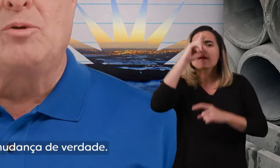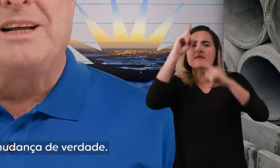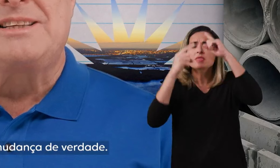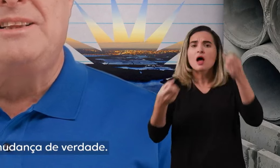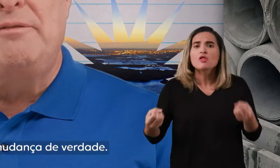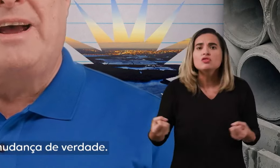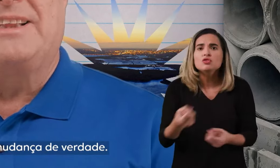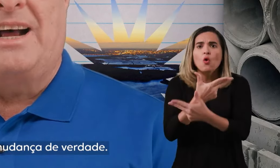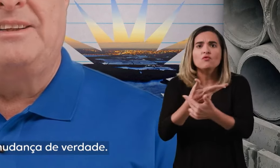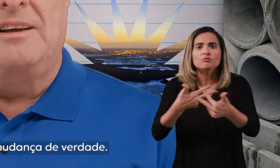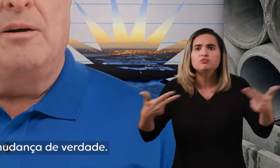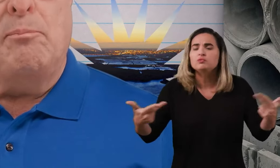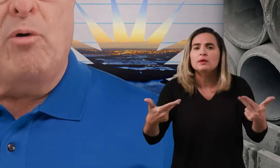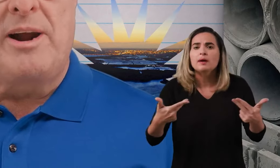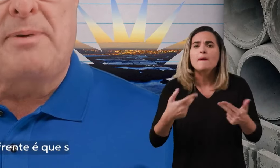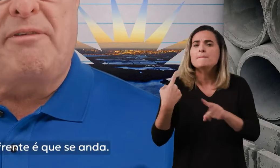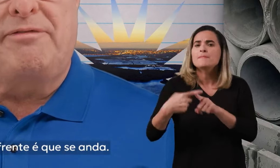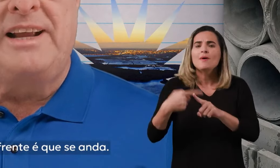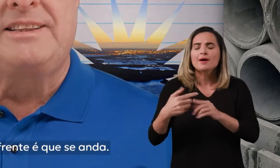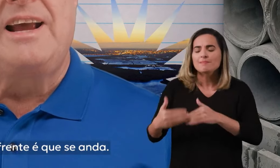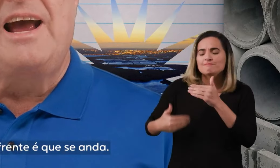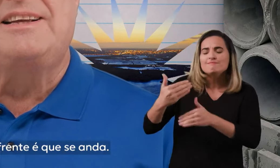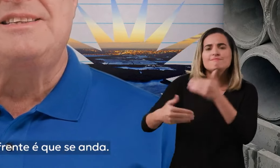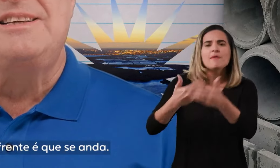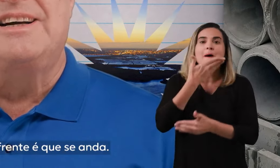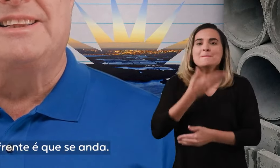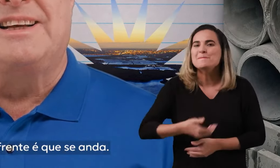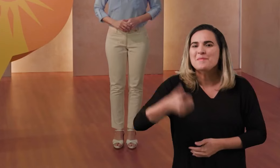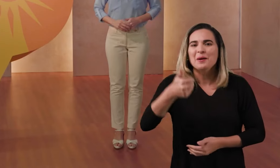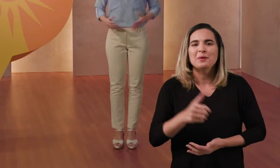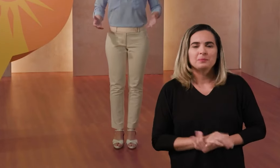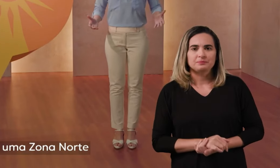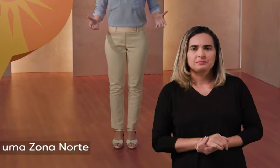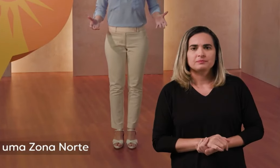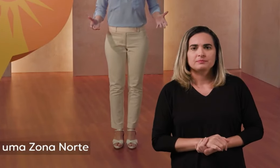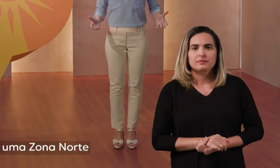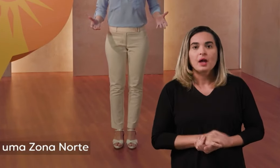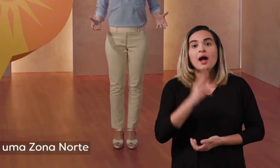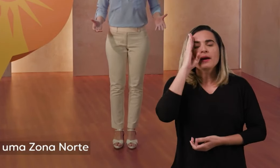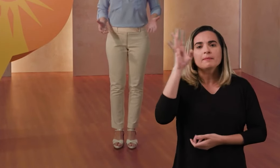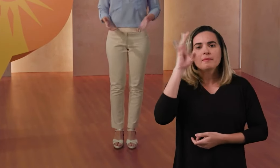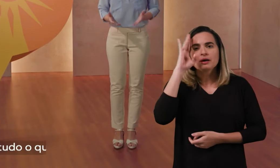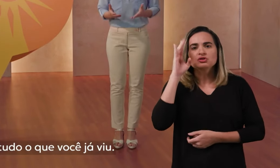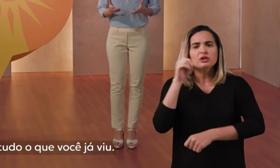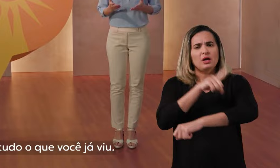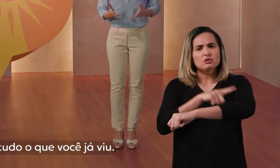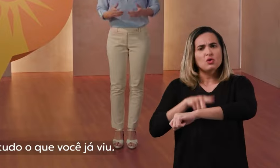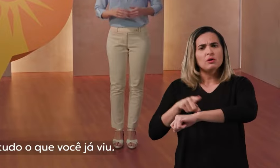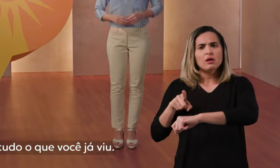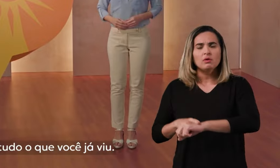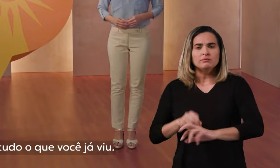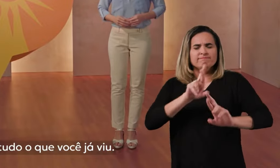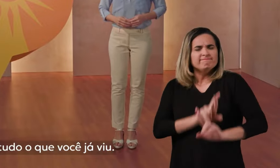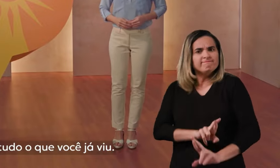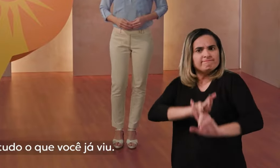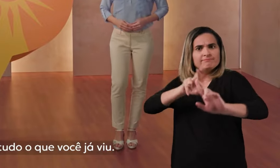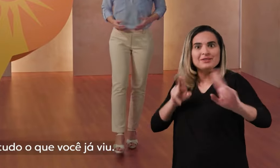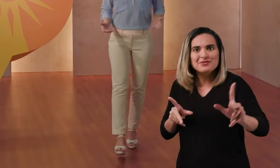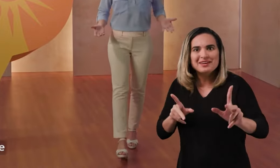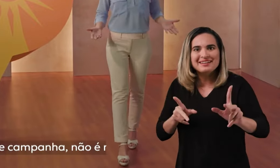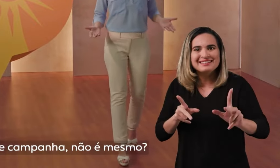para uma mudança de verdade, porque para frente é que se anda. Imagine uma Zona Norte diferente de tudo que você já